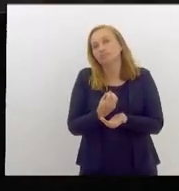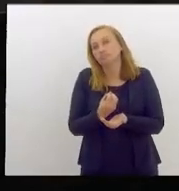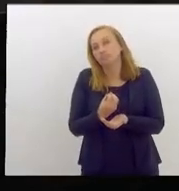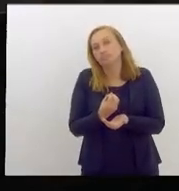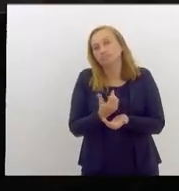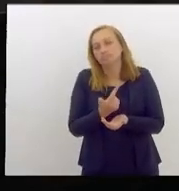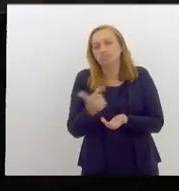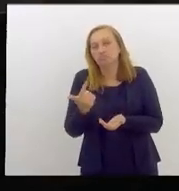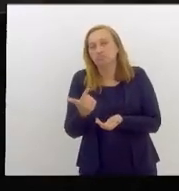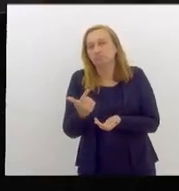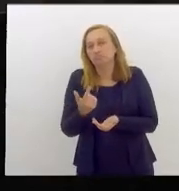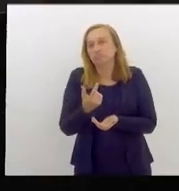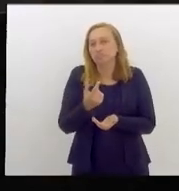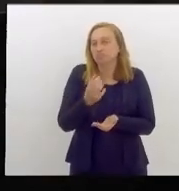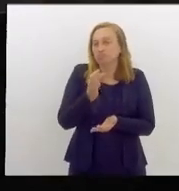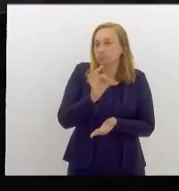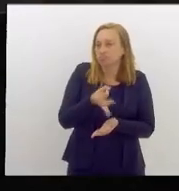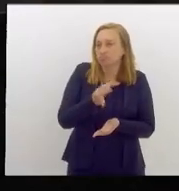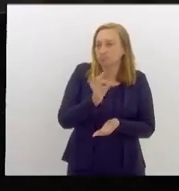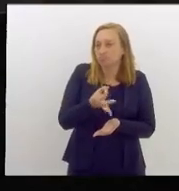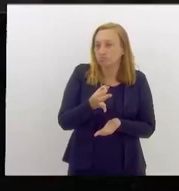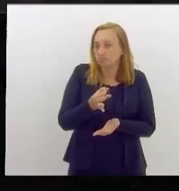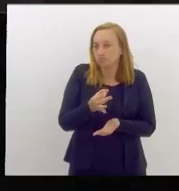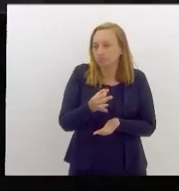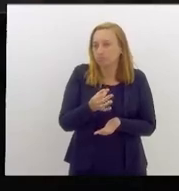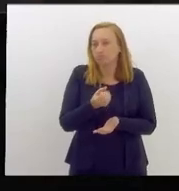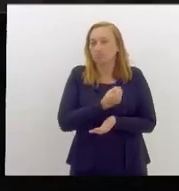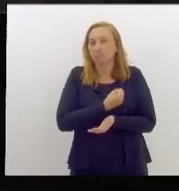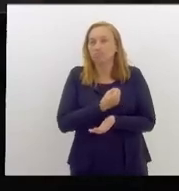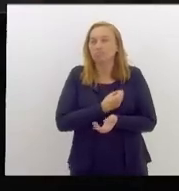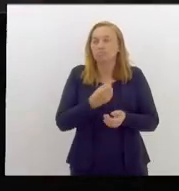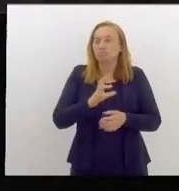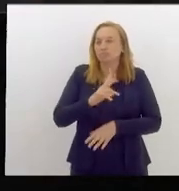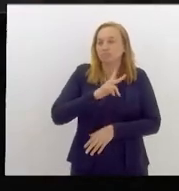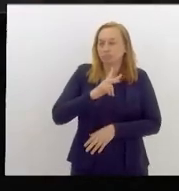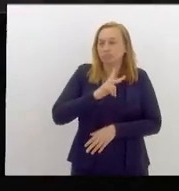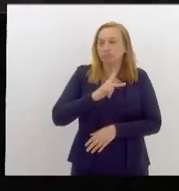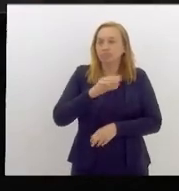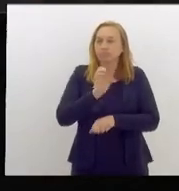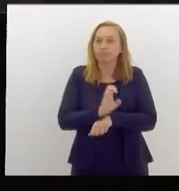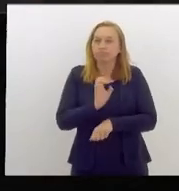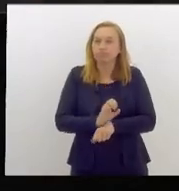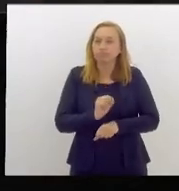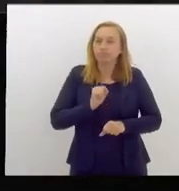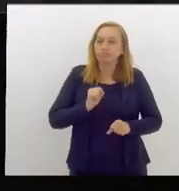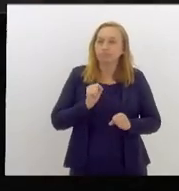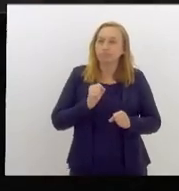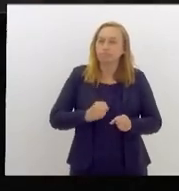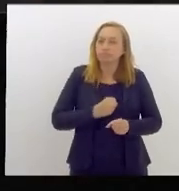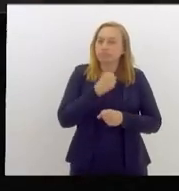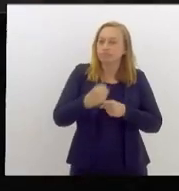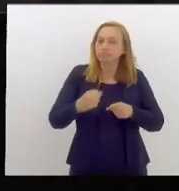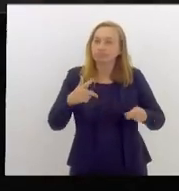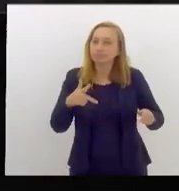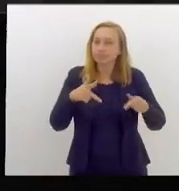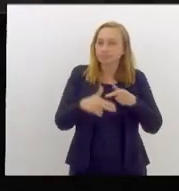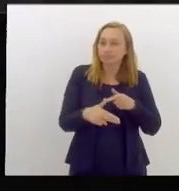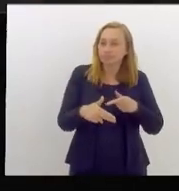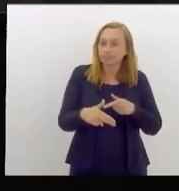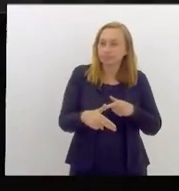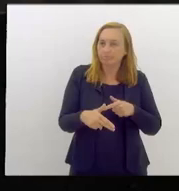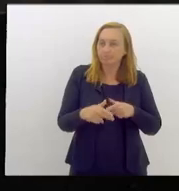indefinida e sem muitas vezes o próprio estado tem um poder de interferência para garantir